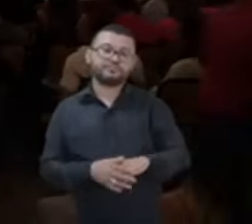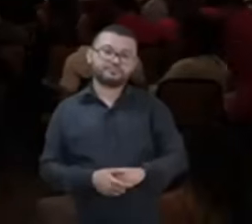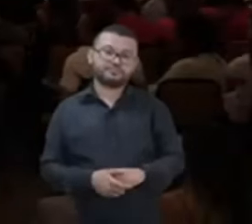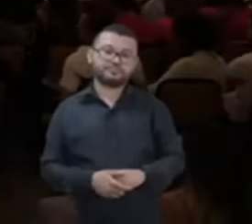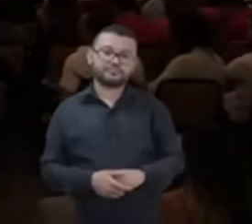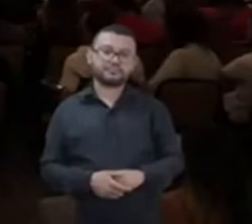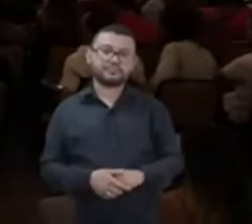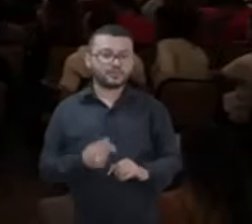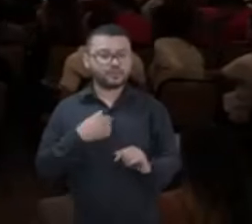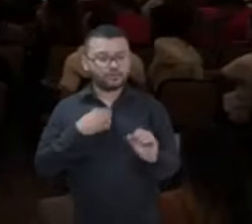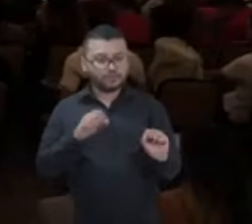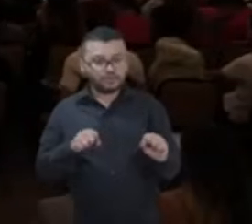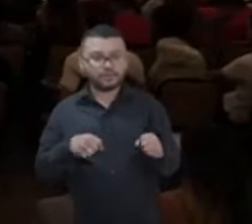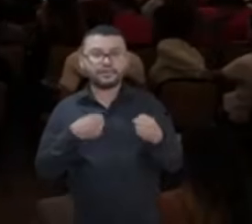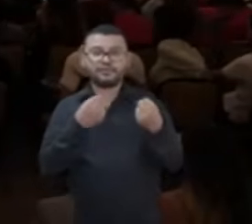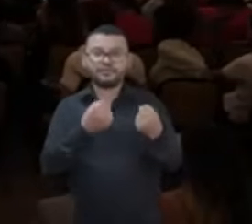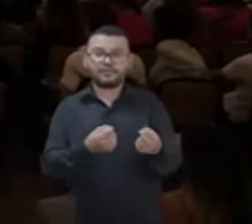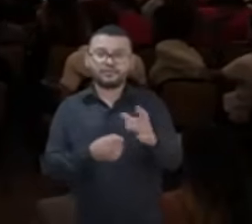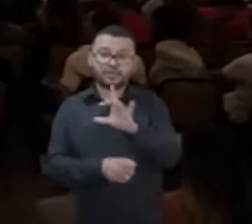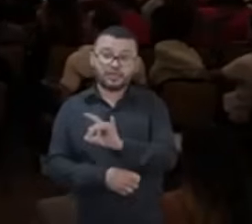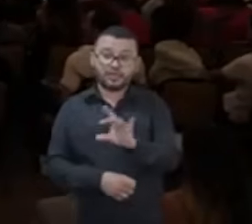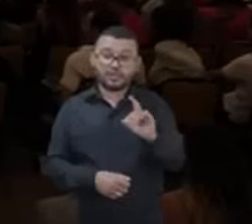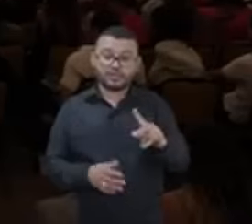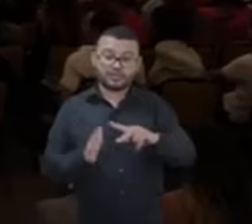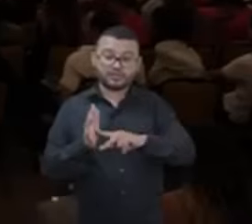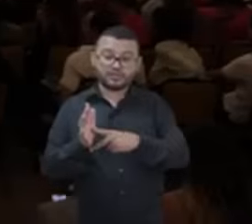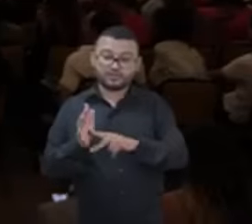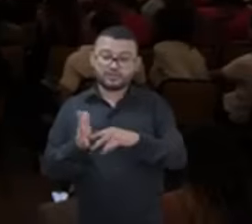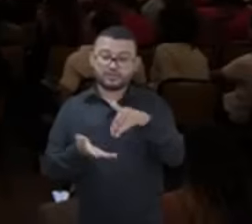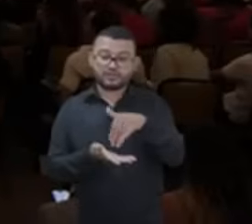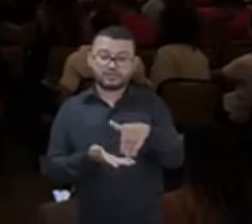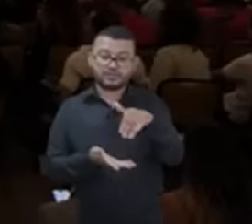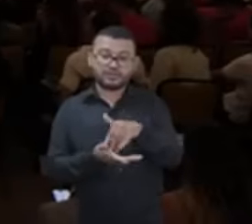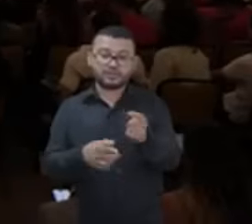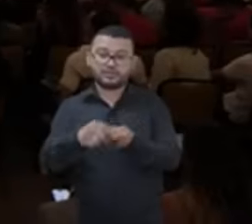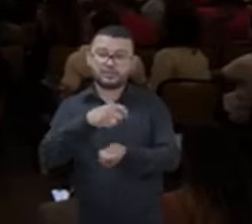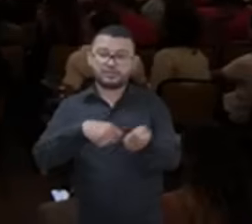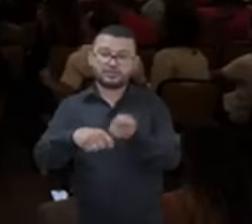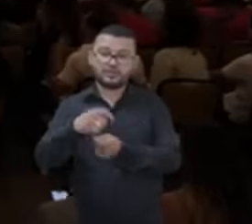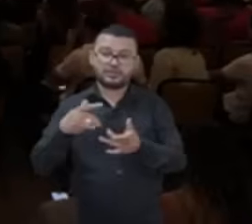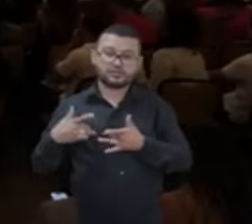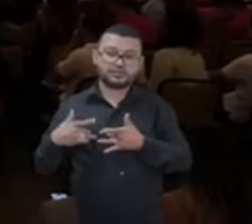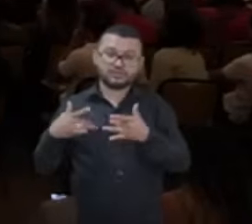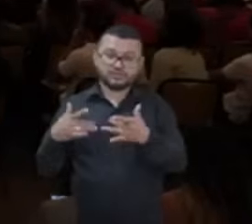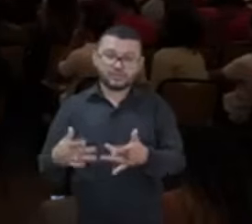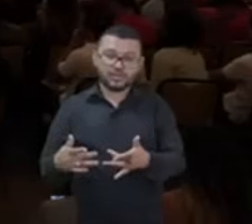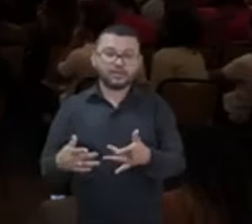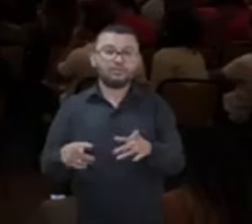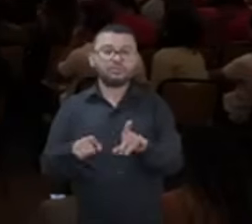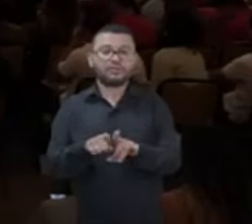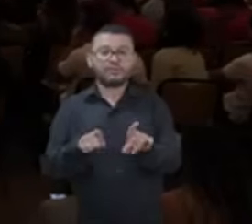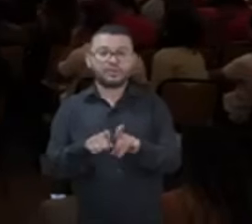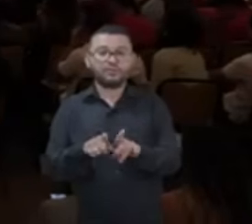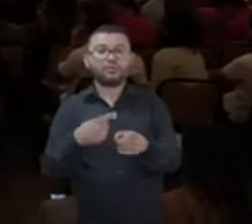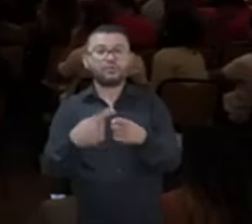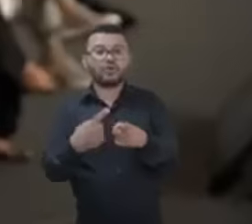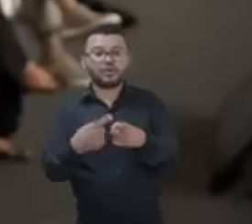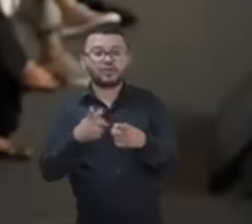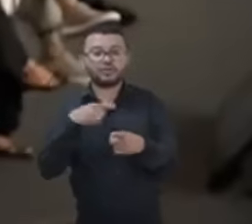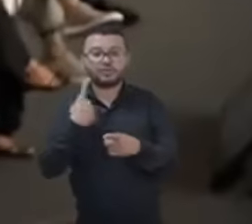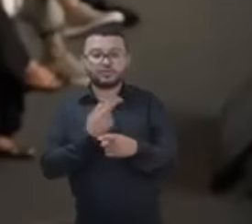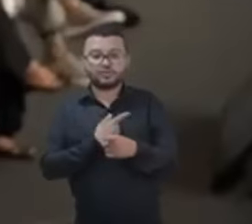E tenho defendido que cada sindicato crie a Secretaria de Economia Solidária, para que a gente possa